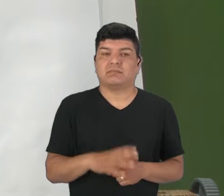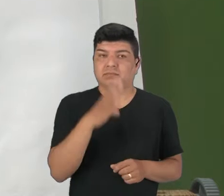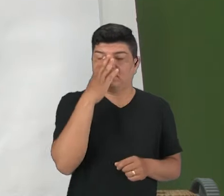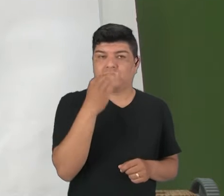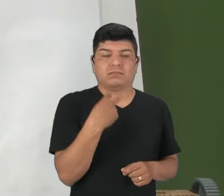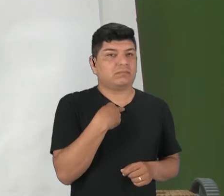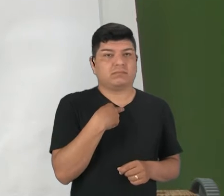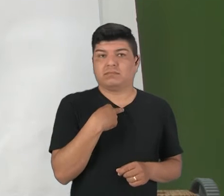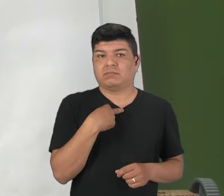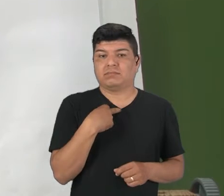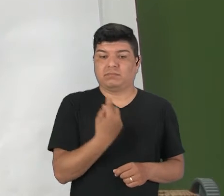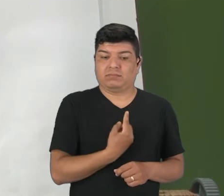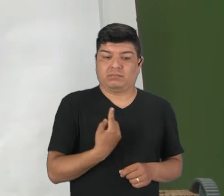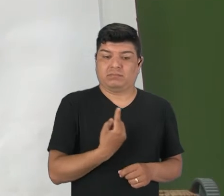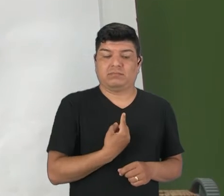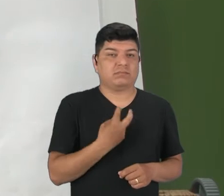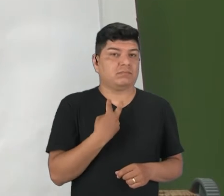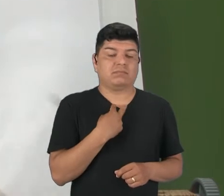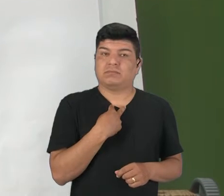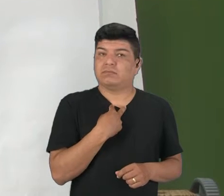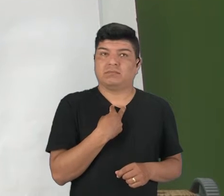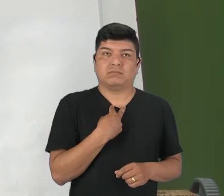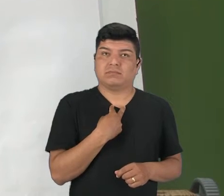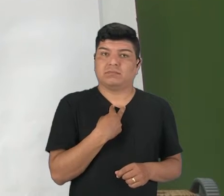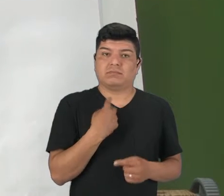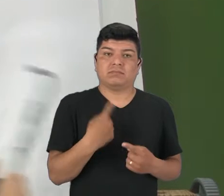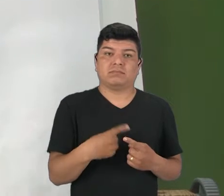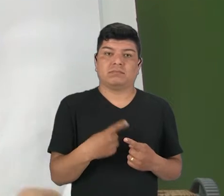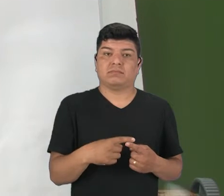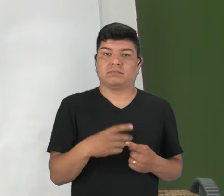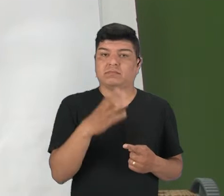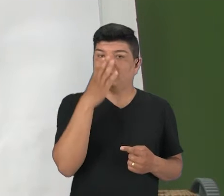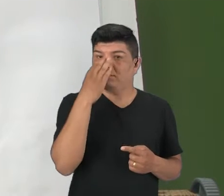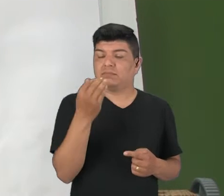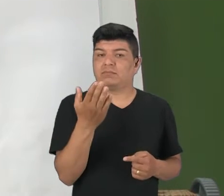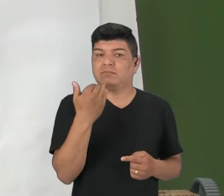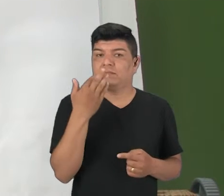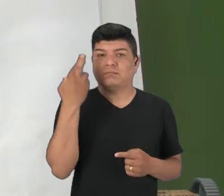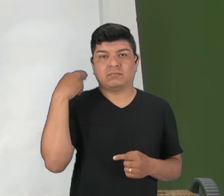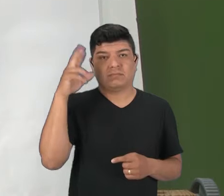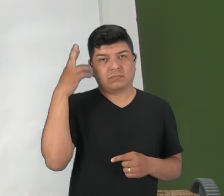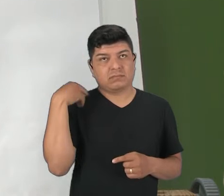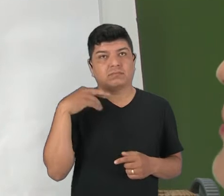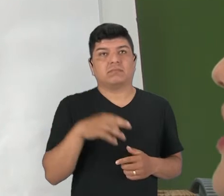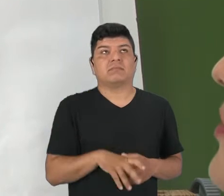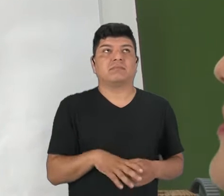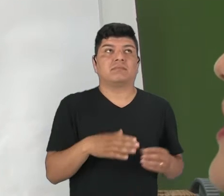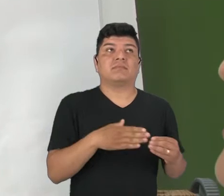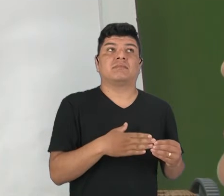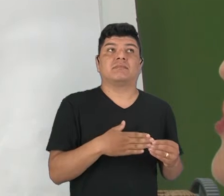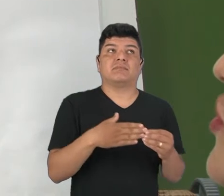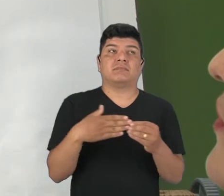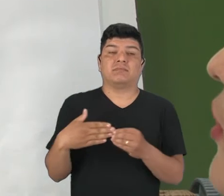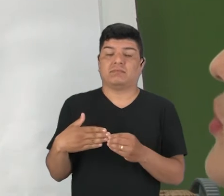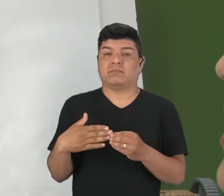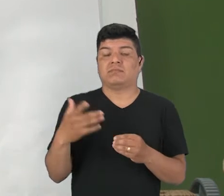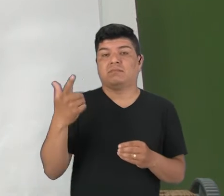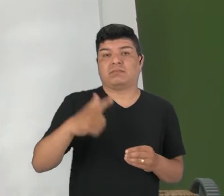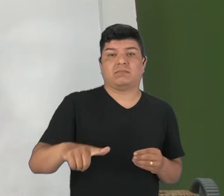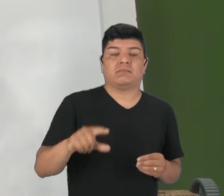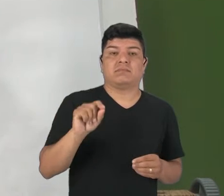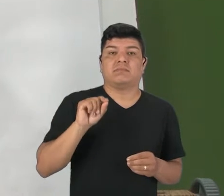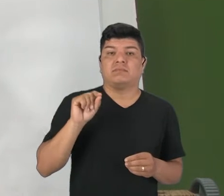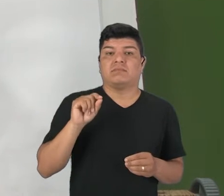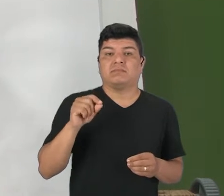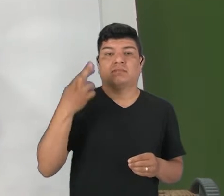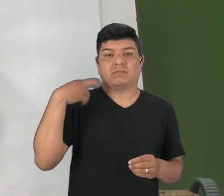eu não posso deixar ele só. Lembra? O lobo vai ter comido essa cabra quando eu voltar para pegar esse repolho. Então, eu levo o que primeiro? De volta, eu levo